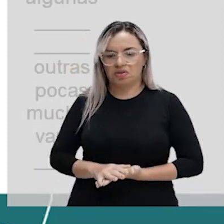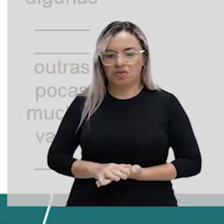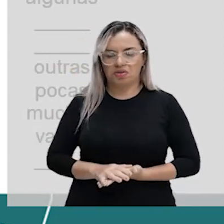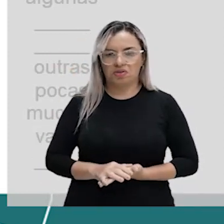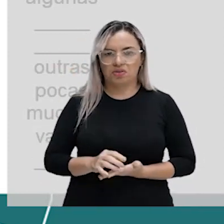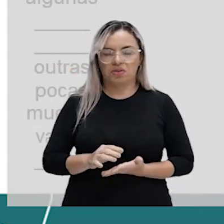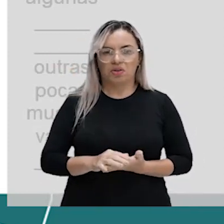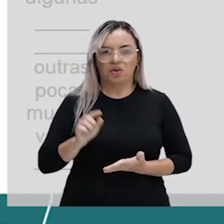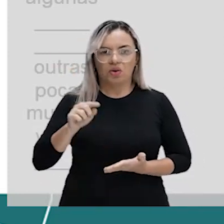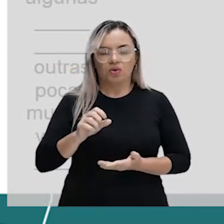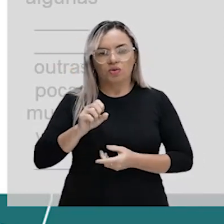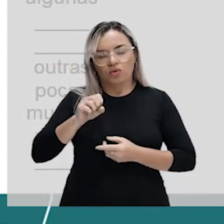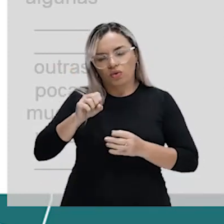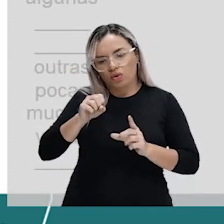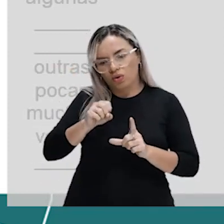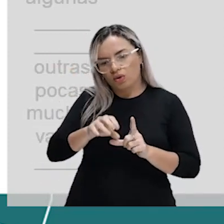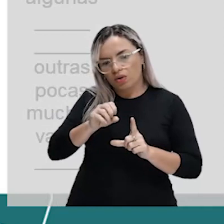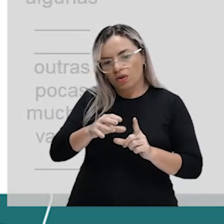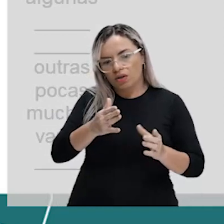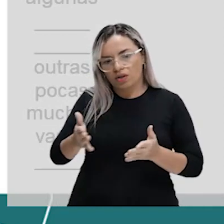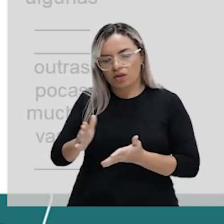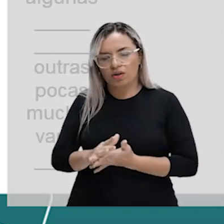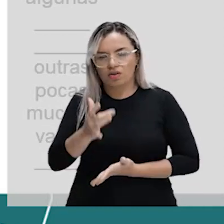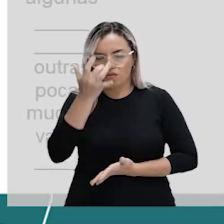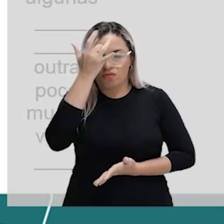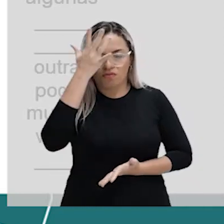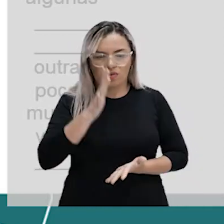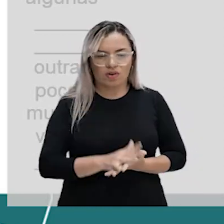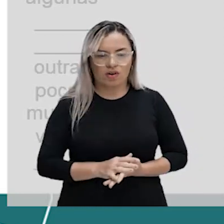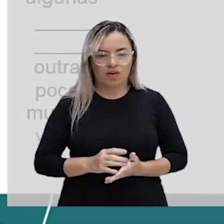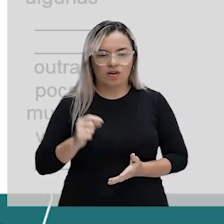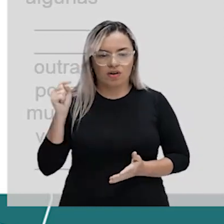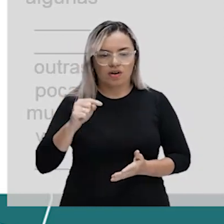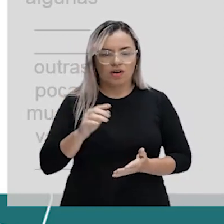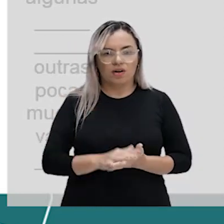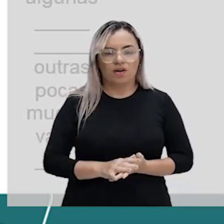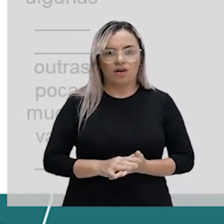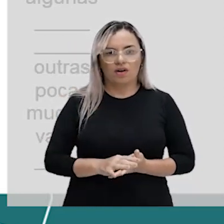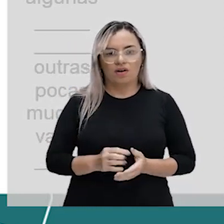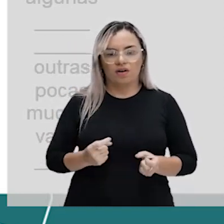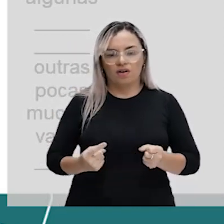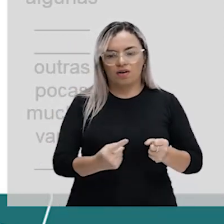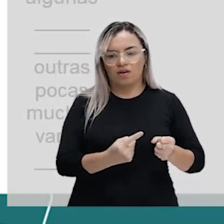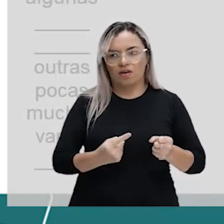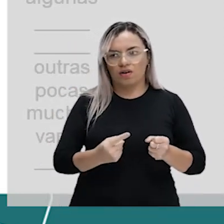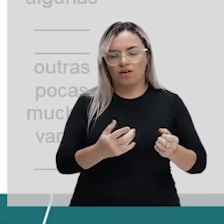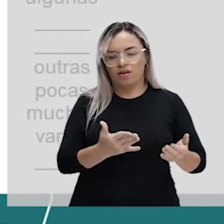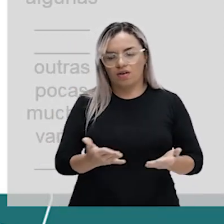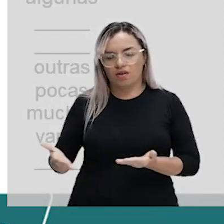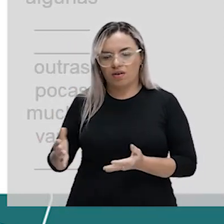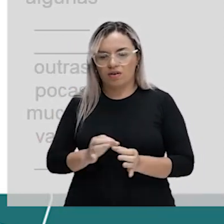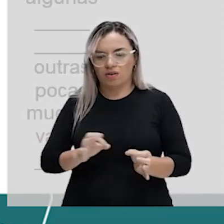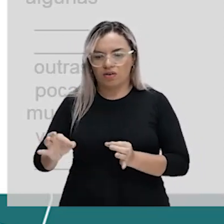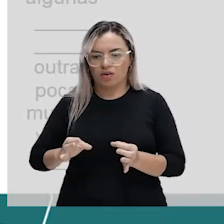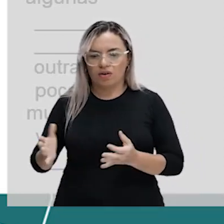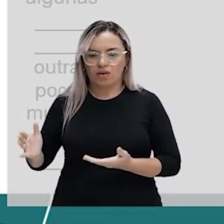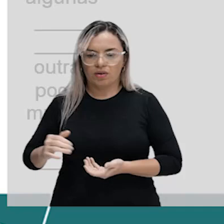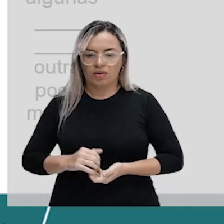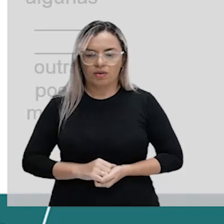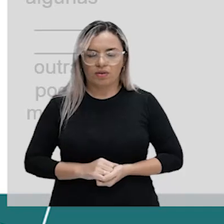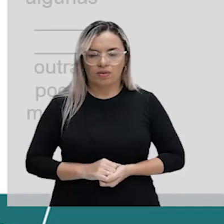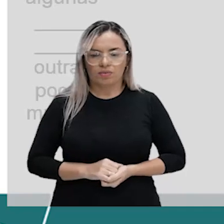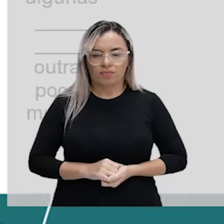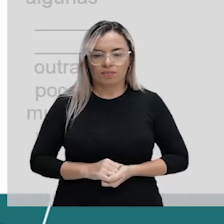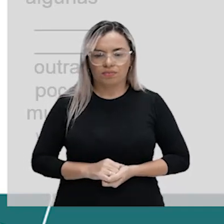singular tá aqui, ó. Fácil de você identificar. E o plural tá para cá, que ele veio para cá, não sei por qual motivo,